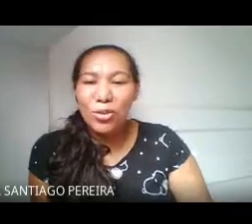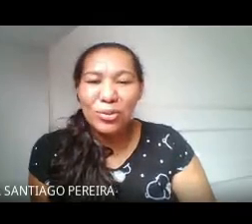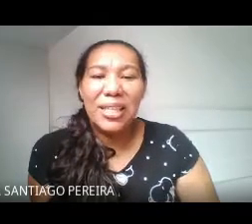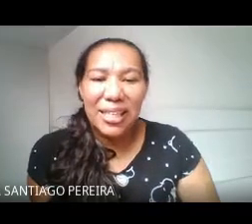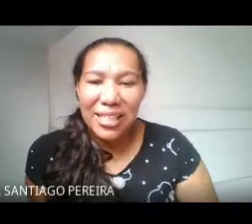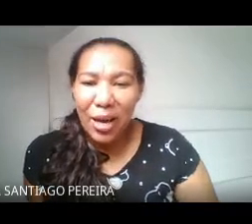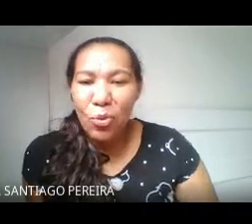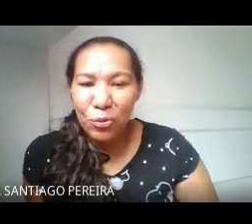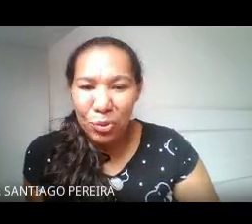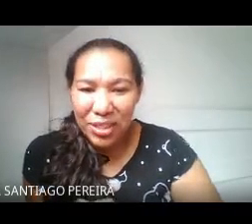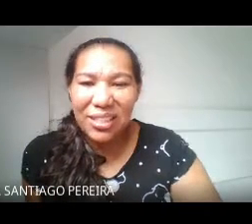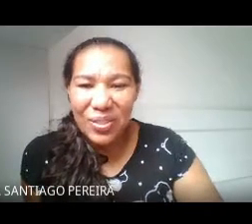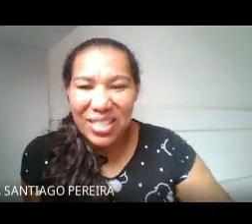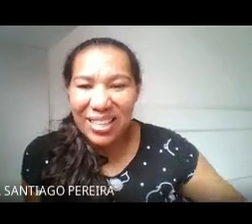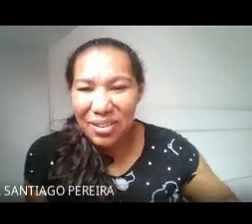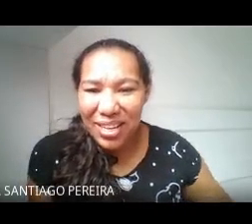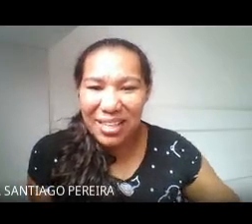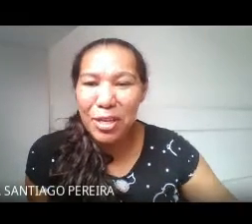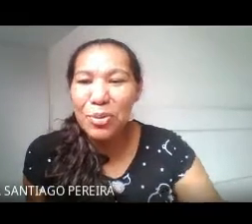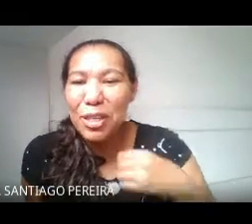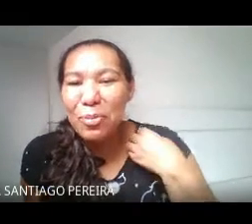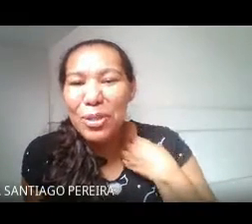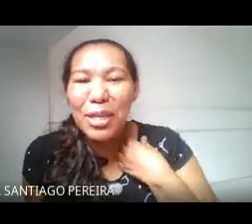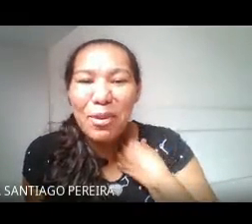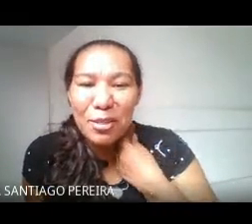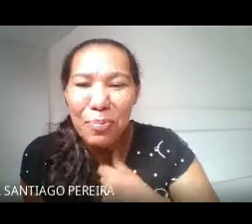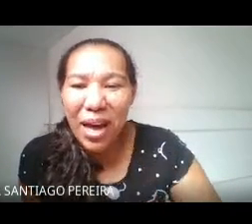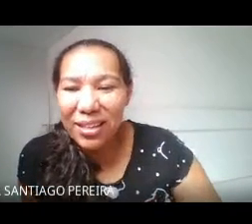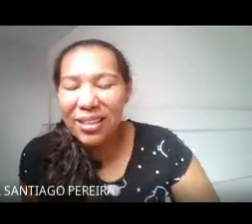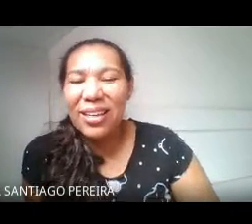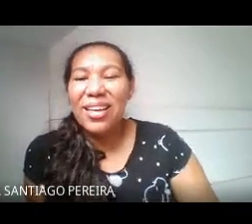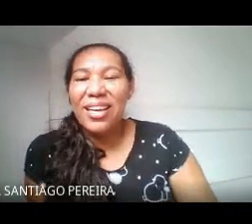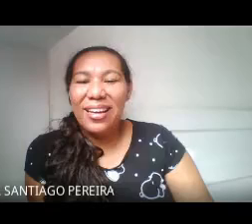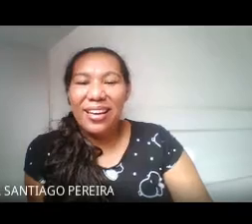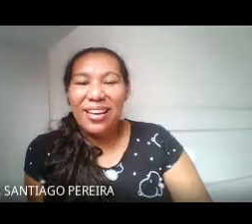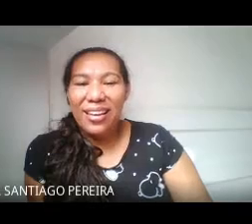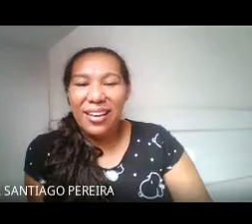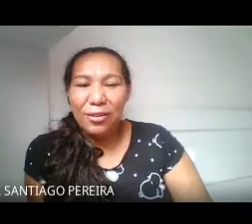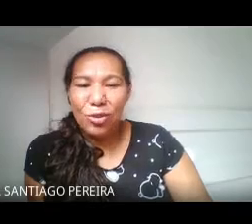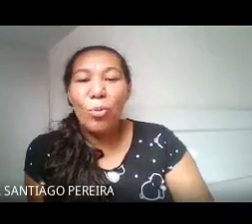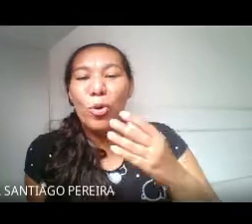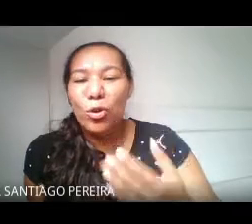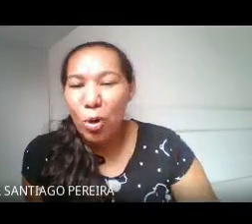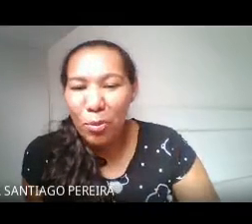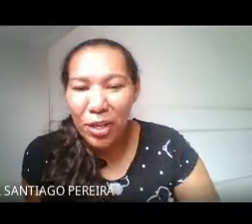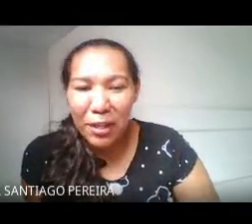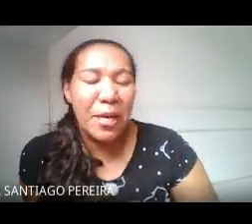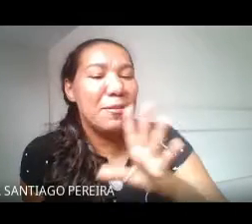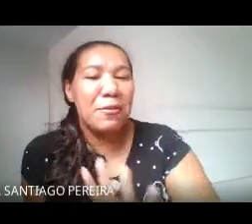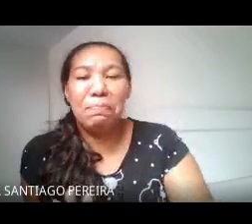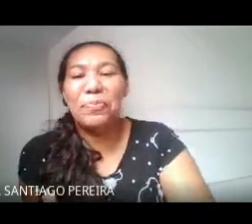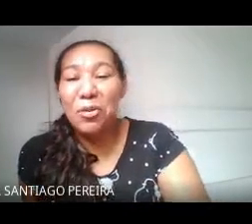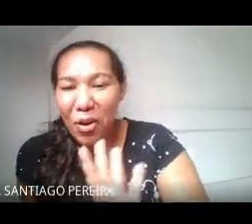o Otton, ele é o fute e consegue levar ele, mesmo que depois ele mesmo pague, tome um pouquinho do próprio